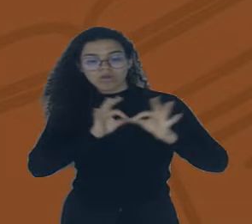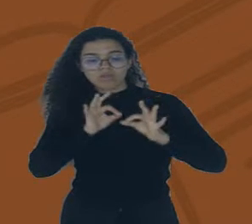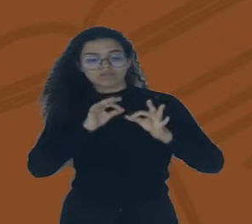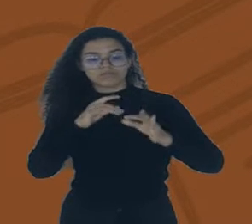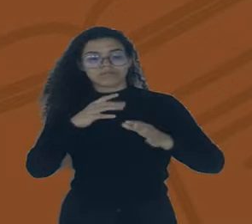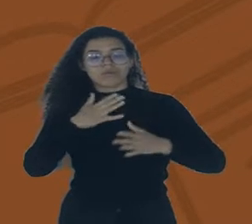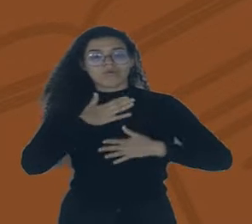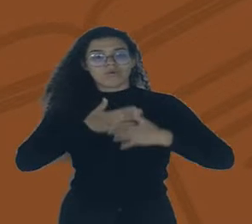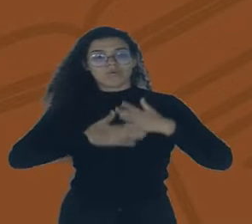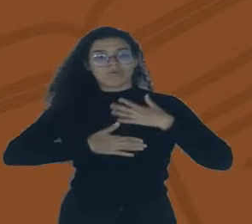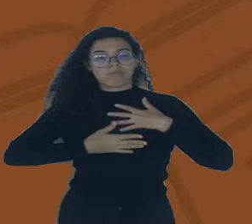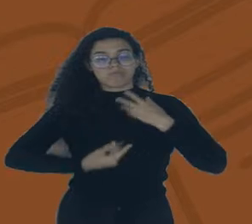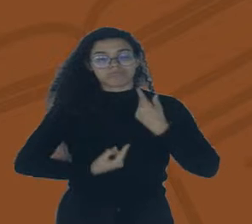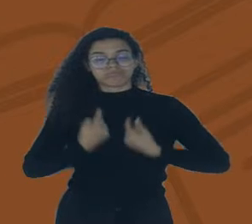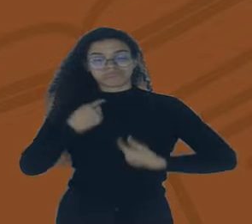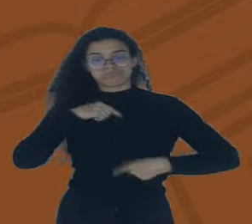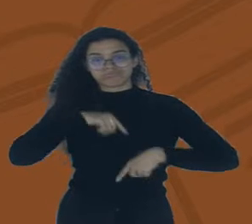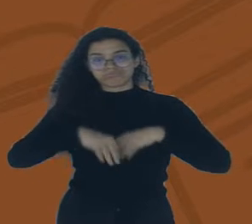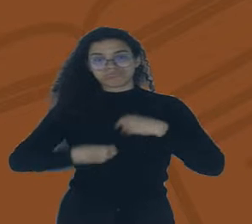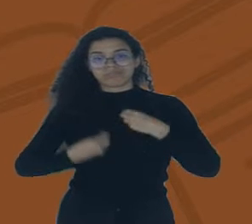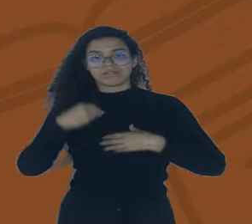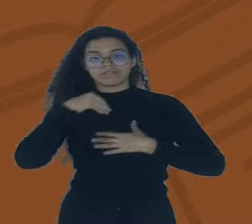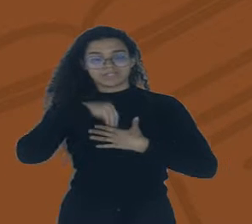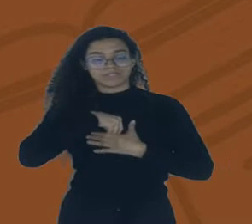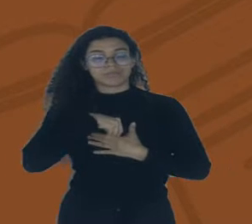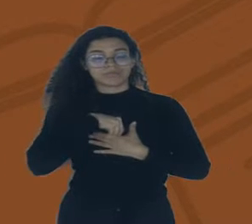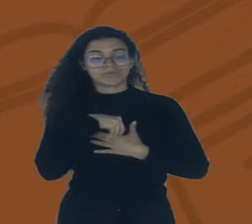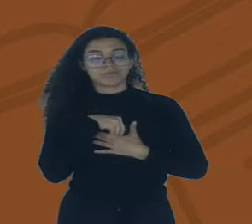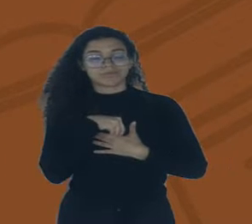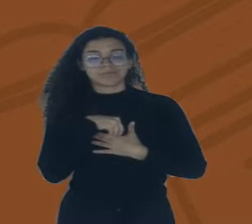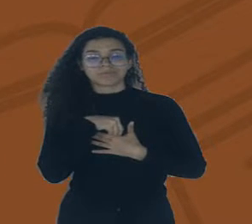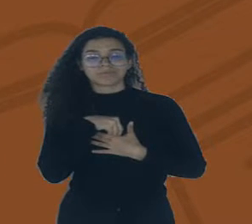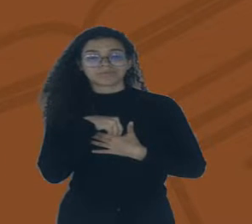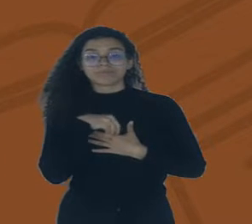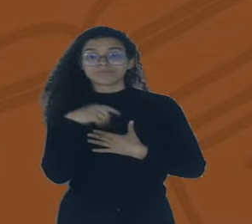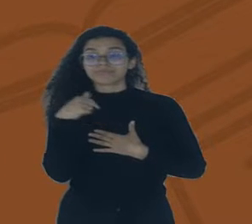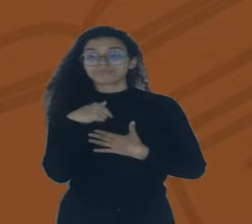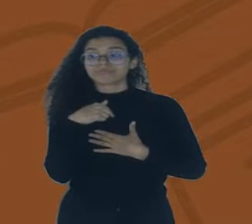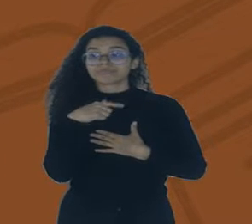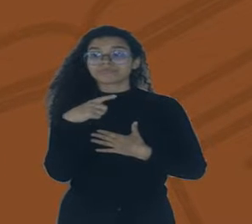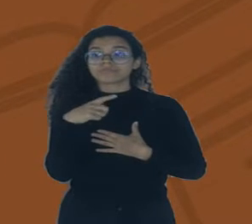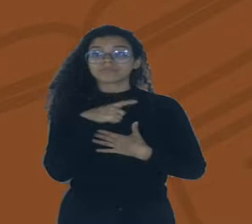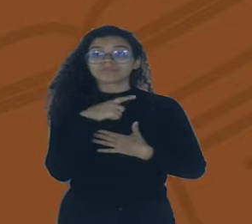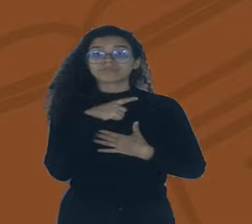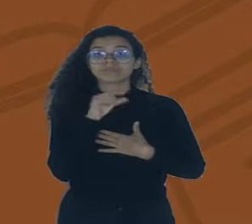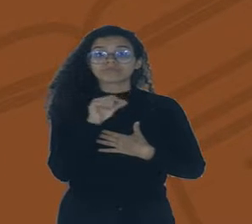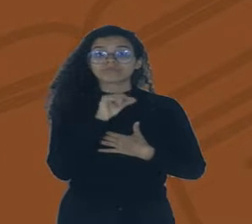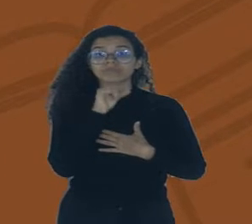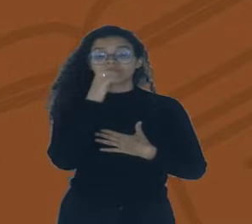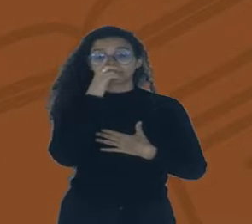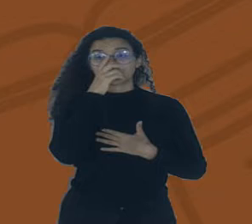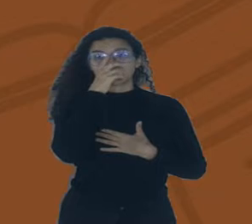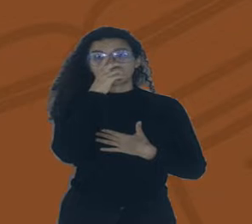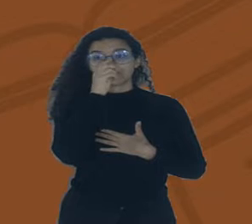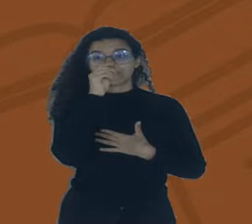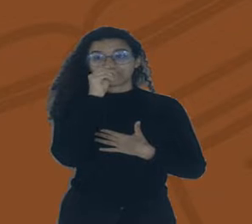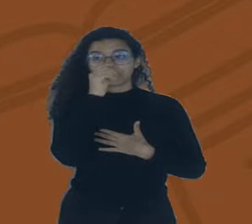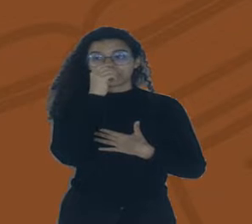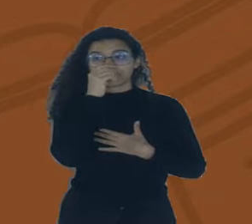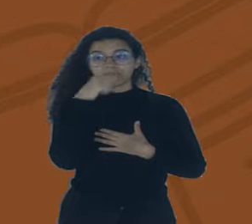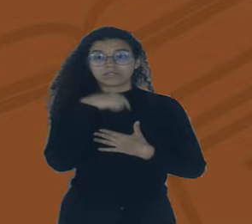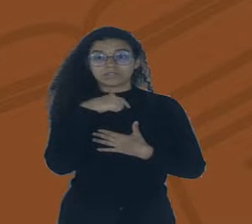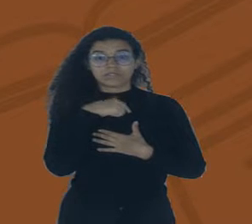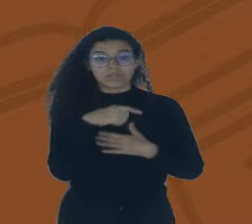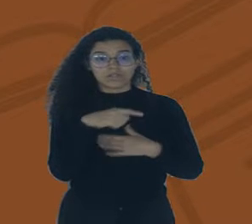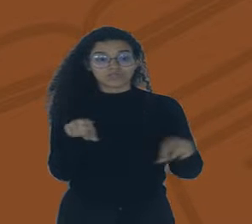organismo, por controlar o nosso corpo. Nós vimos que ele controla justamente com outro